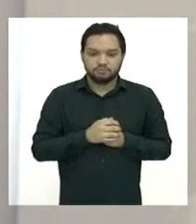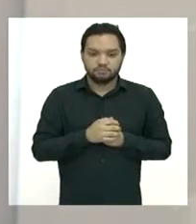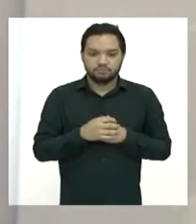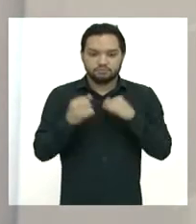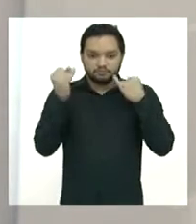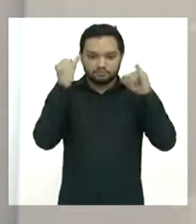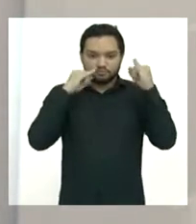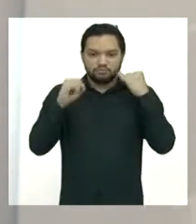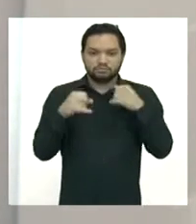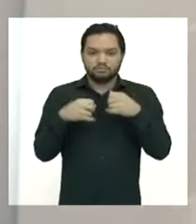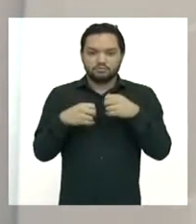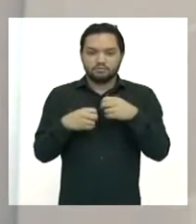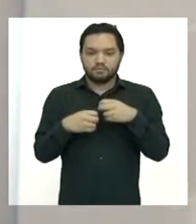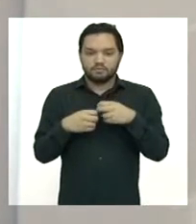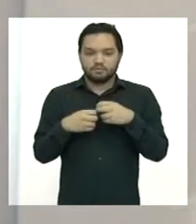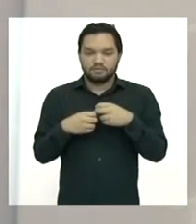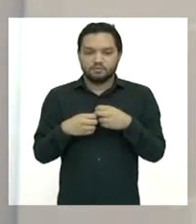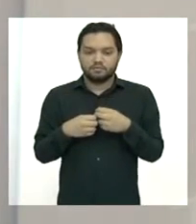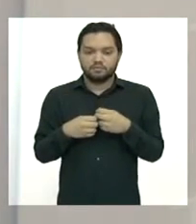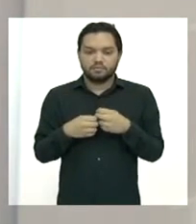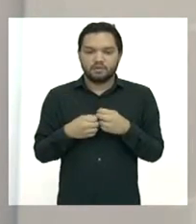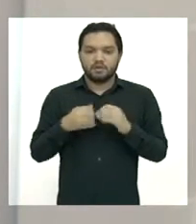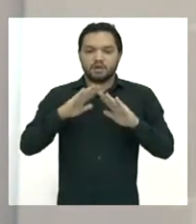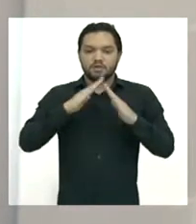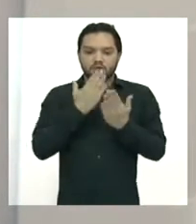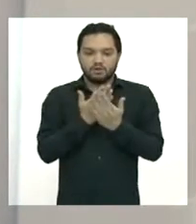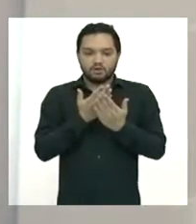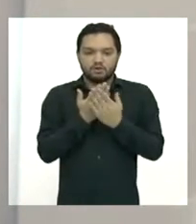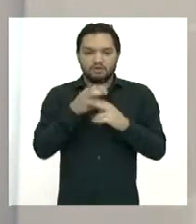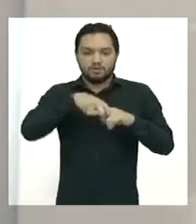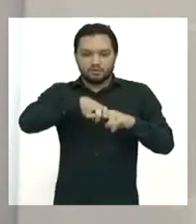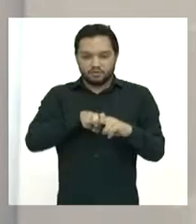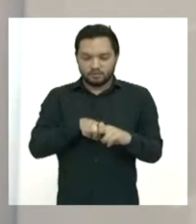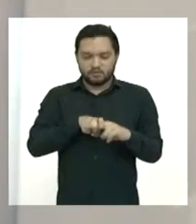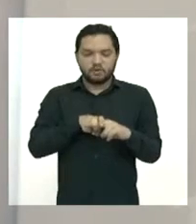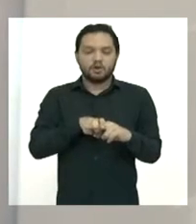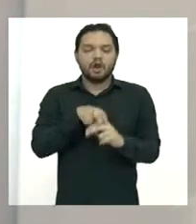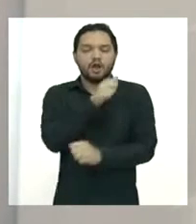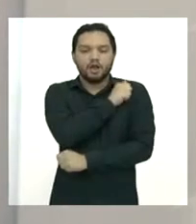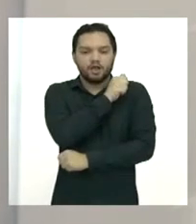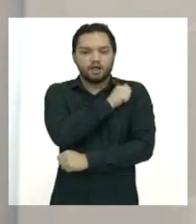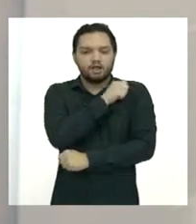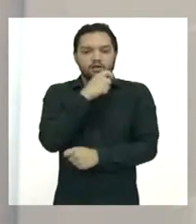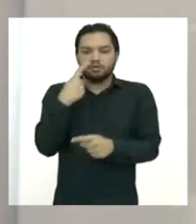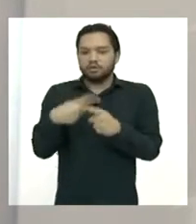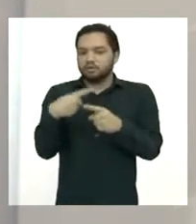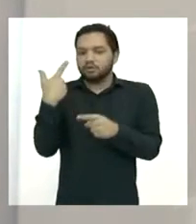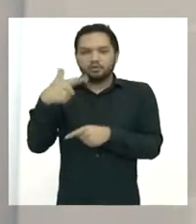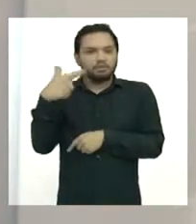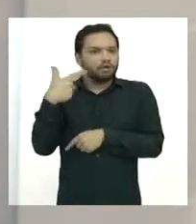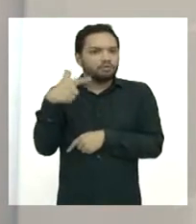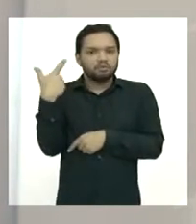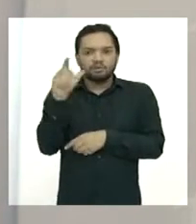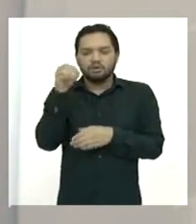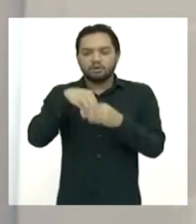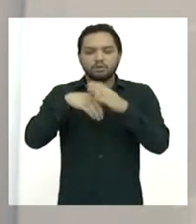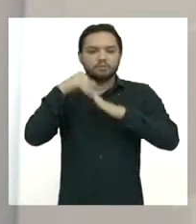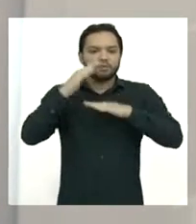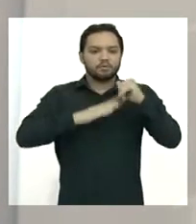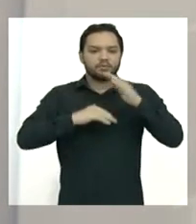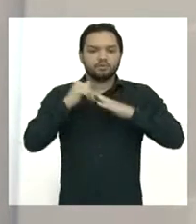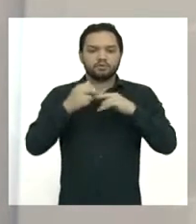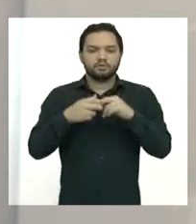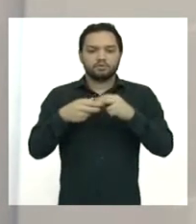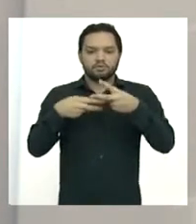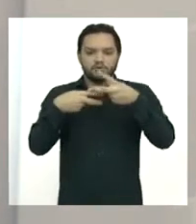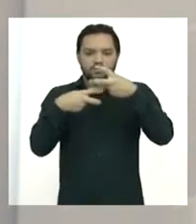exemplo, postural no colégio. Por que não existe fisioterapia no colégio para olhar a postura